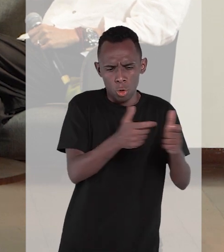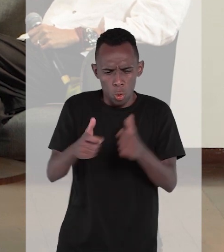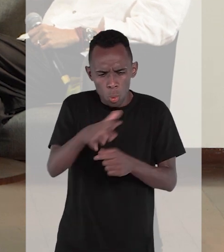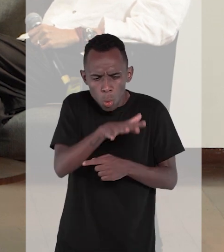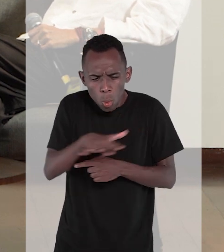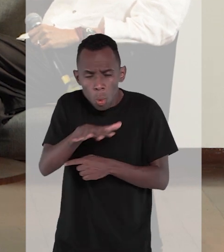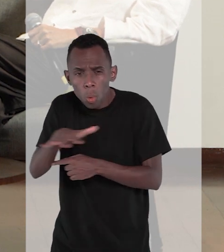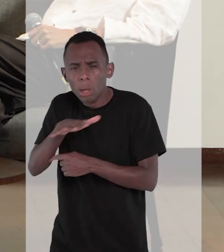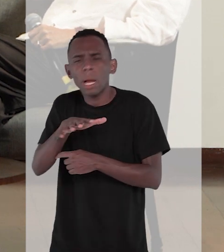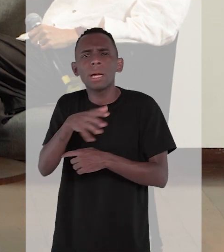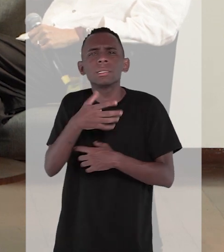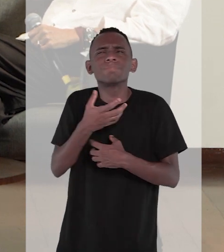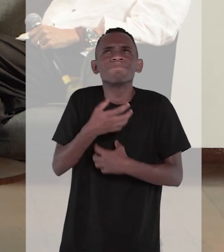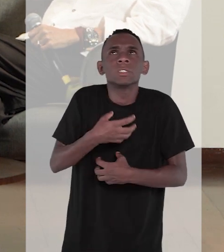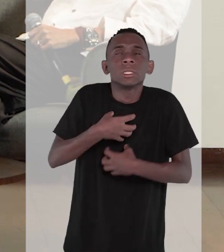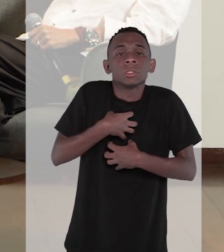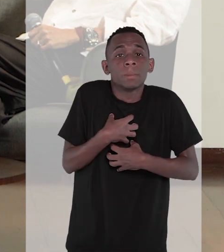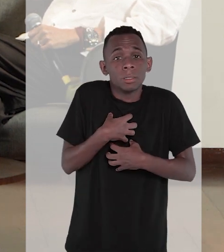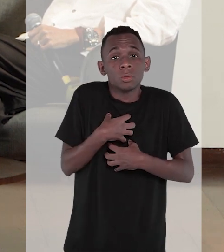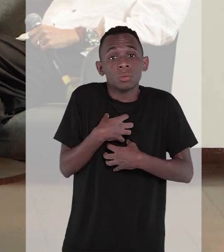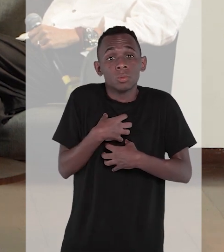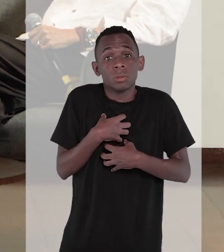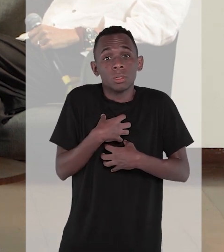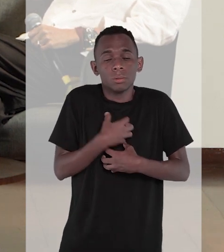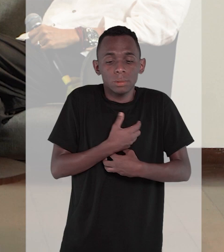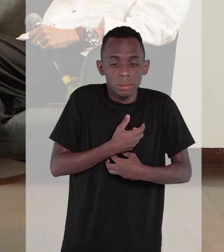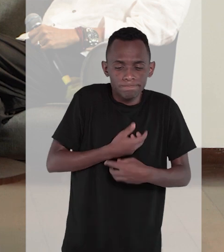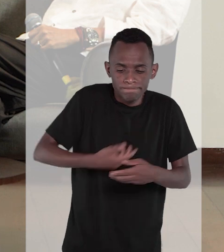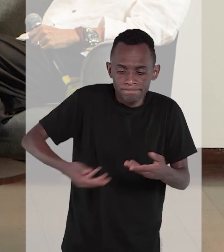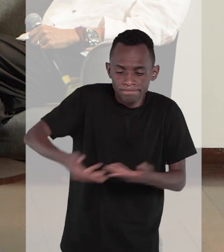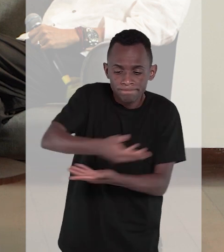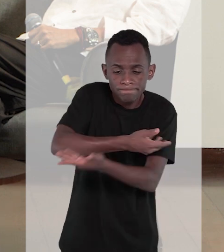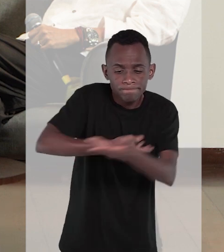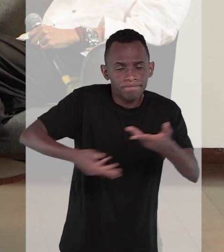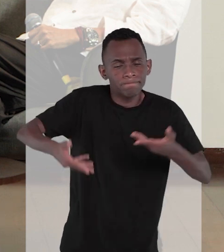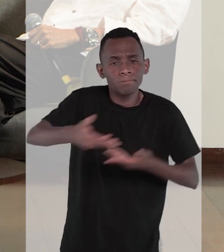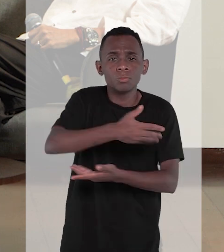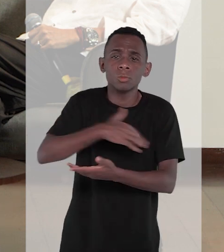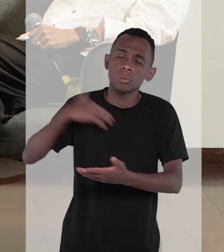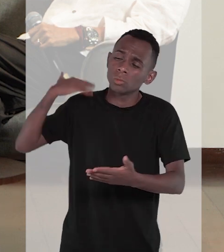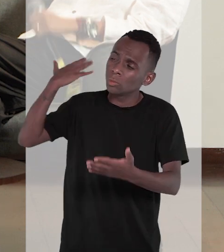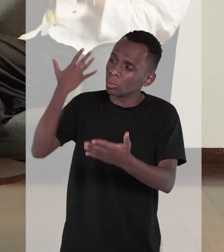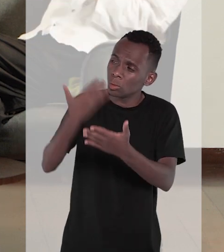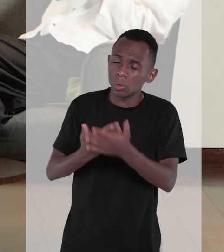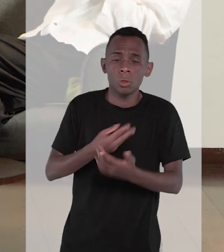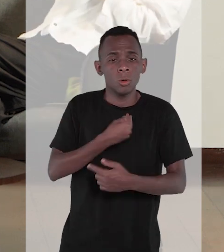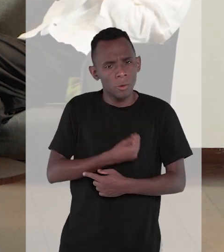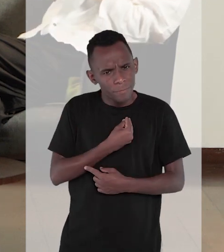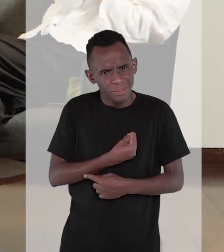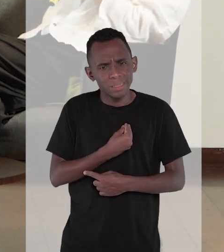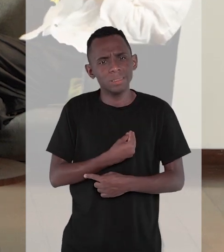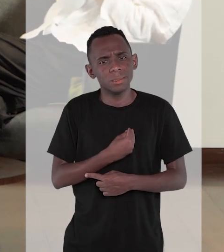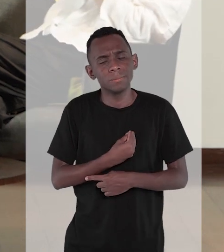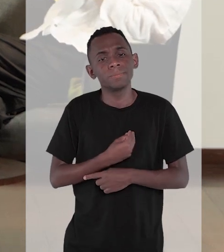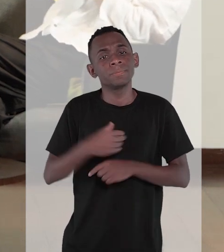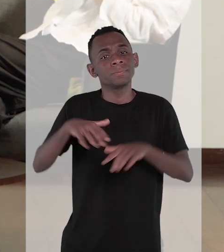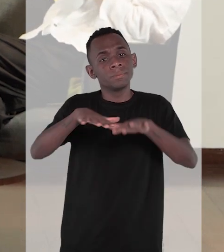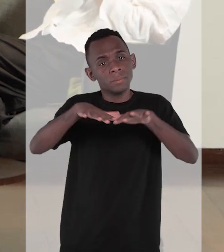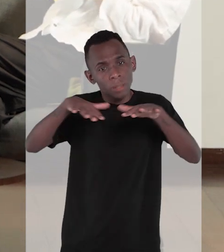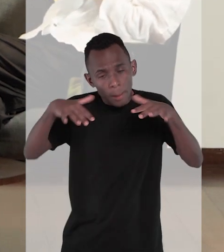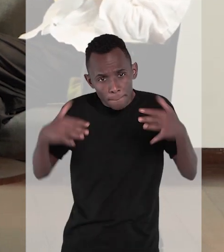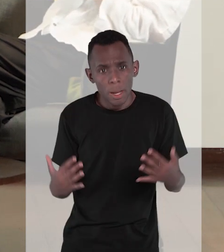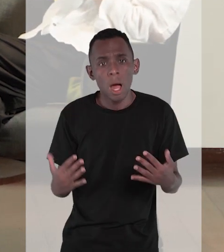são áreas, até do sentimento e do campo, que você está transitando na sua vida inteira, né? Sim. São o